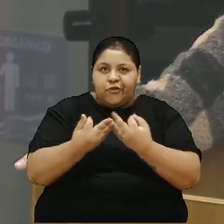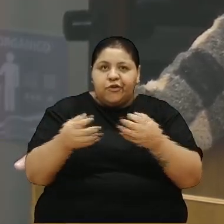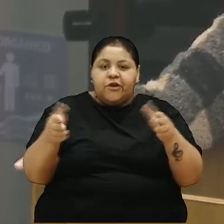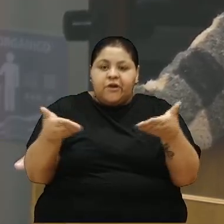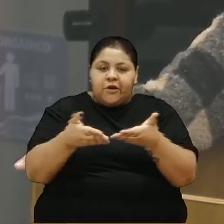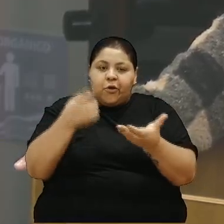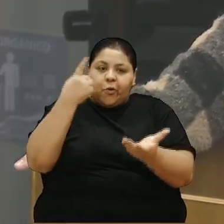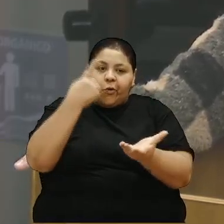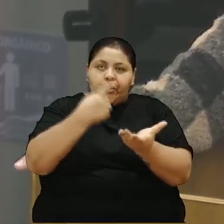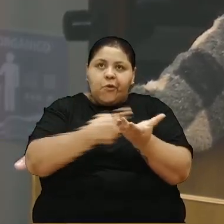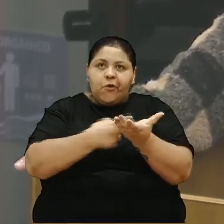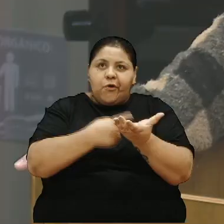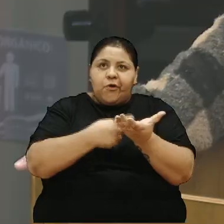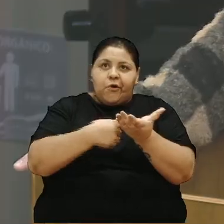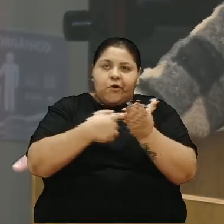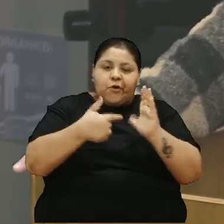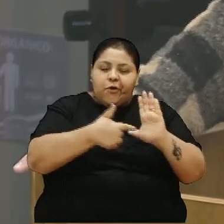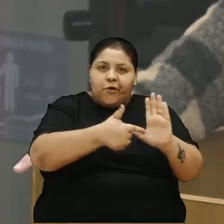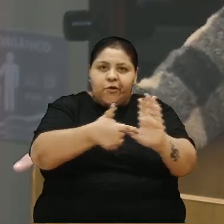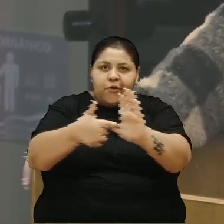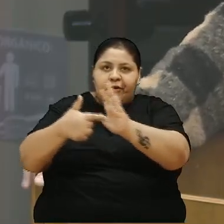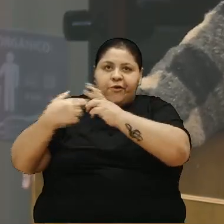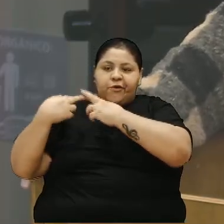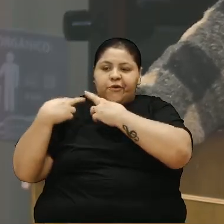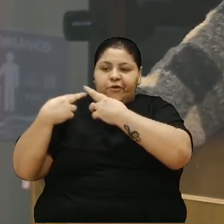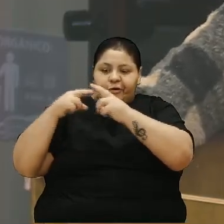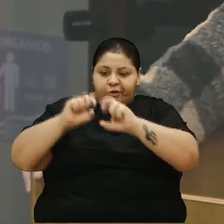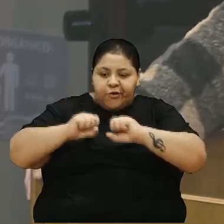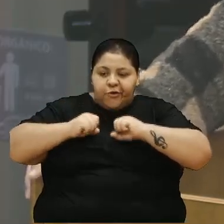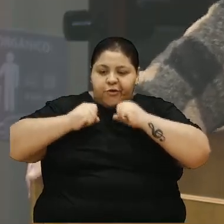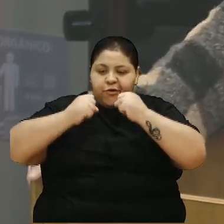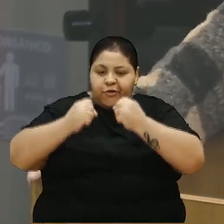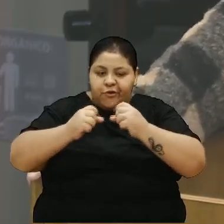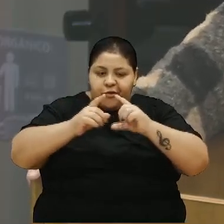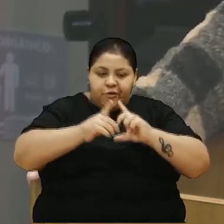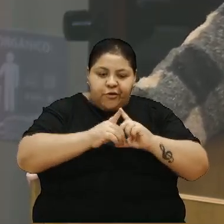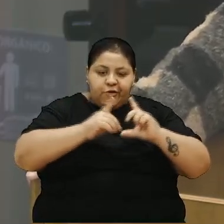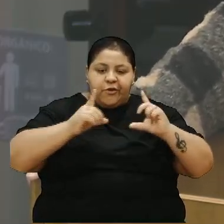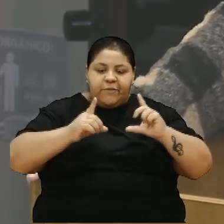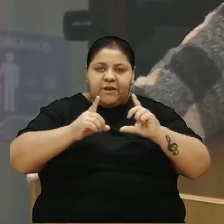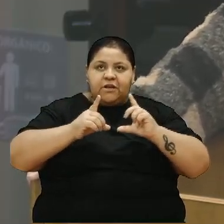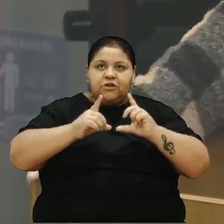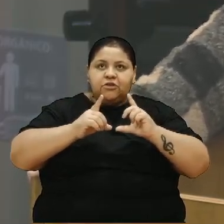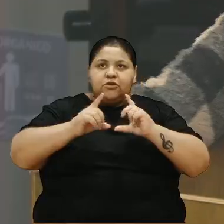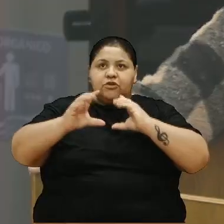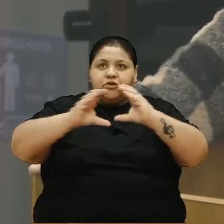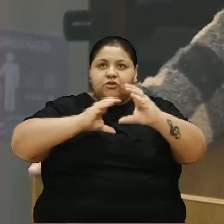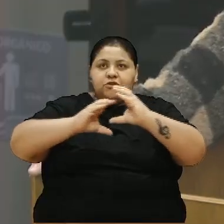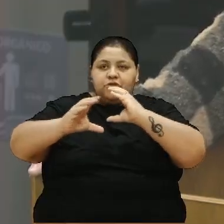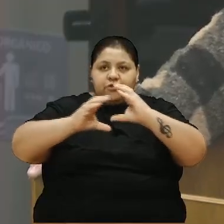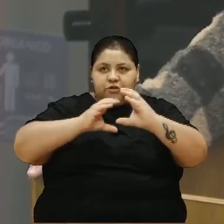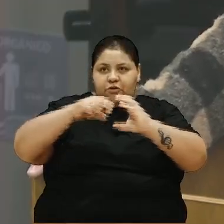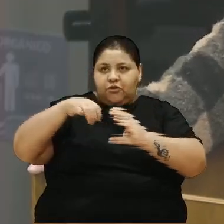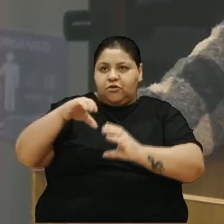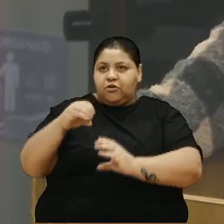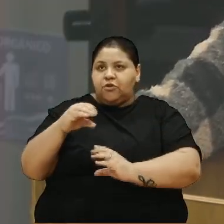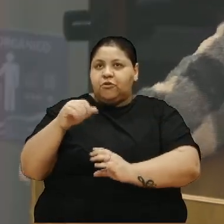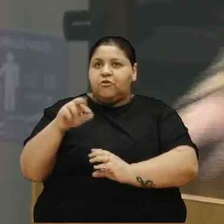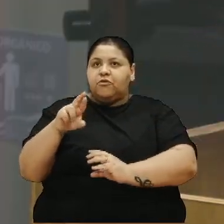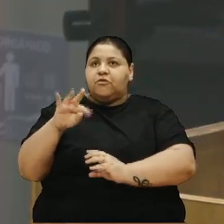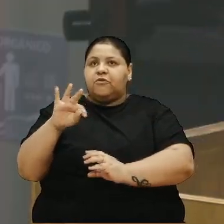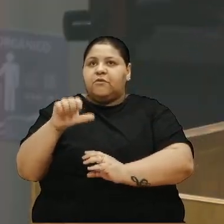de levar a responsabilidade e defender a liberdade de imprensa como o Mino Carta sempre